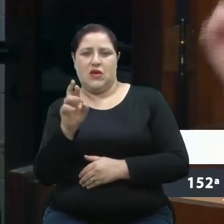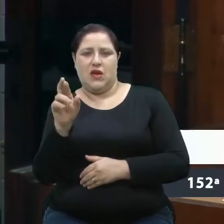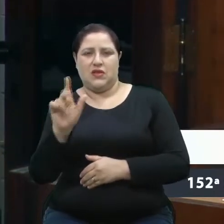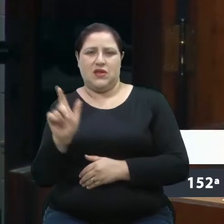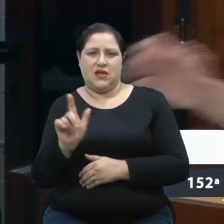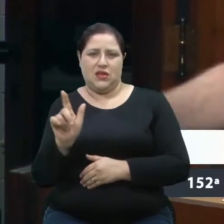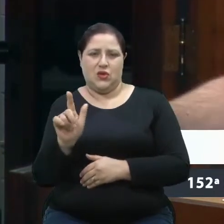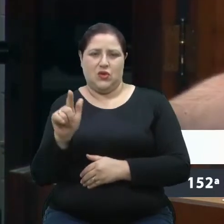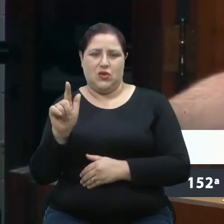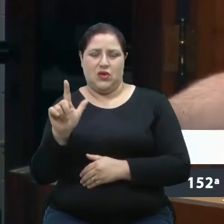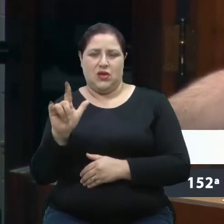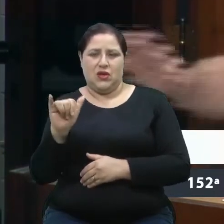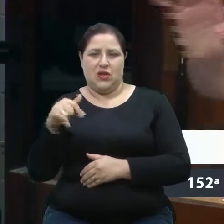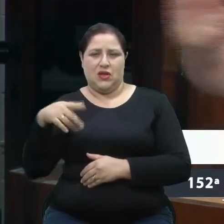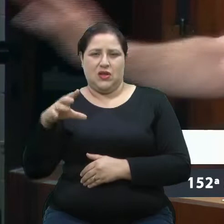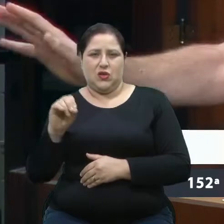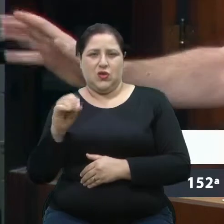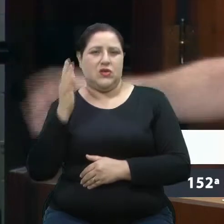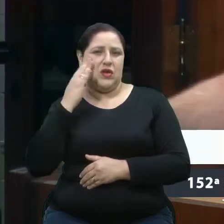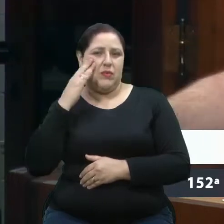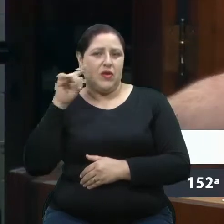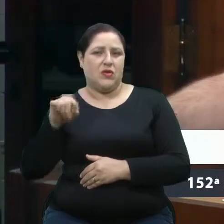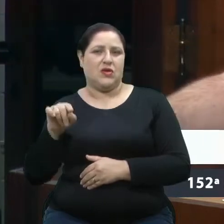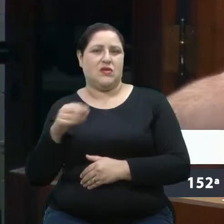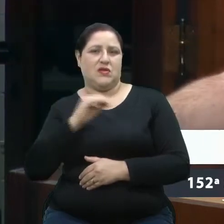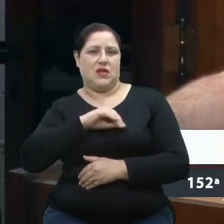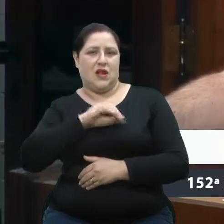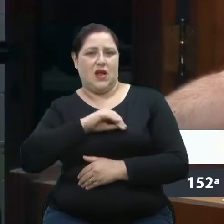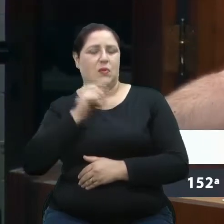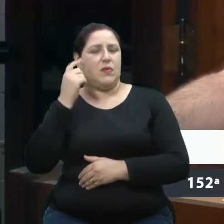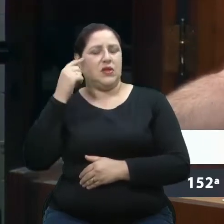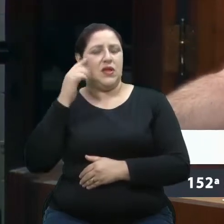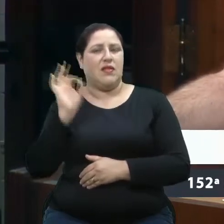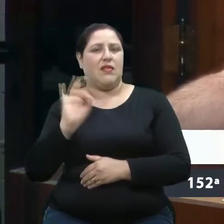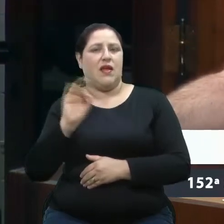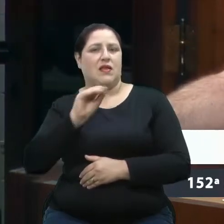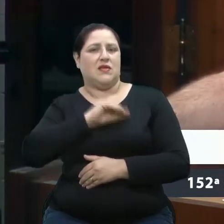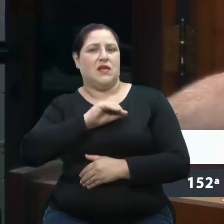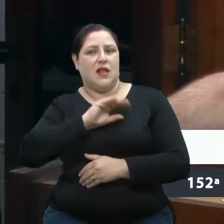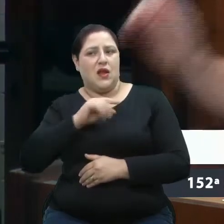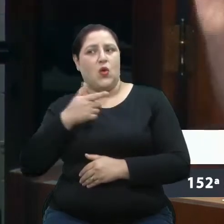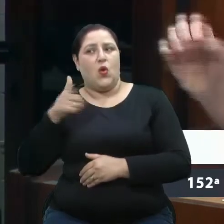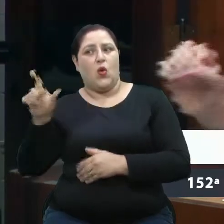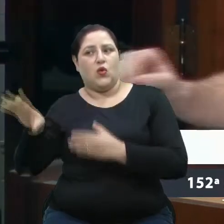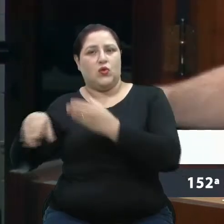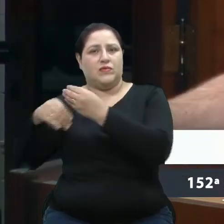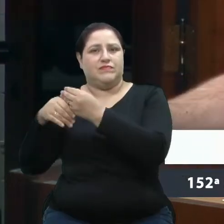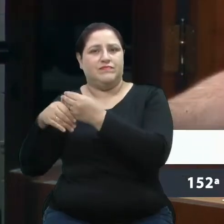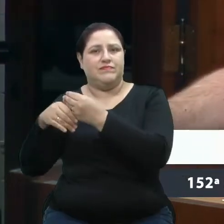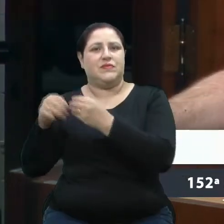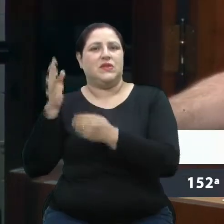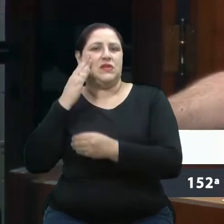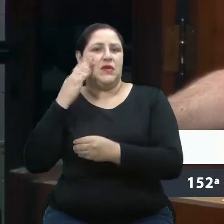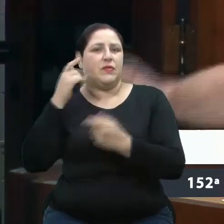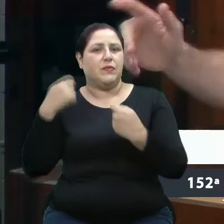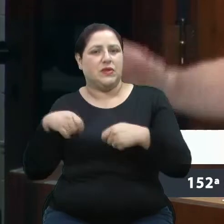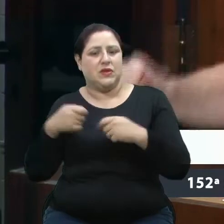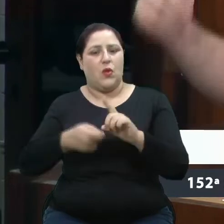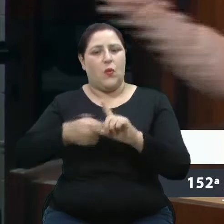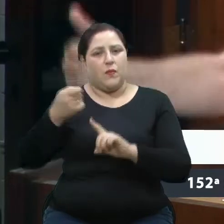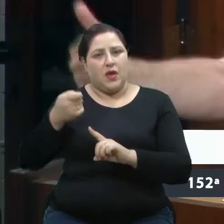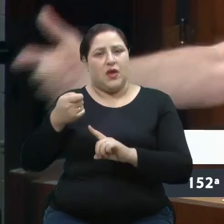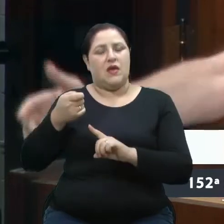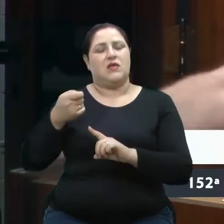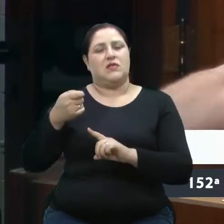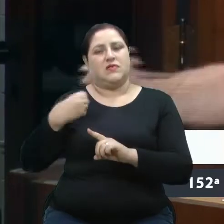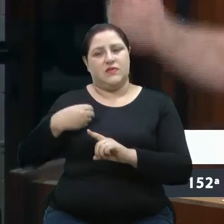Sabendo desse salário, colegas, e considerando que não tenhamos mais nenhuma renda adicional, Nós sabemos que precisamos passar o mês com ele,